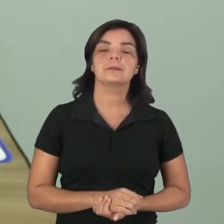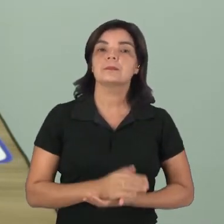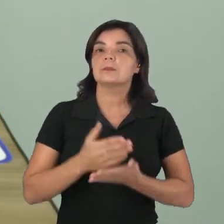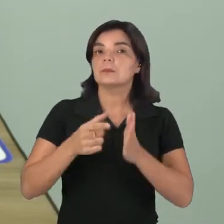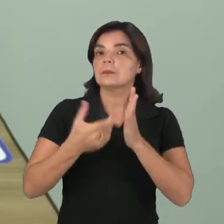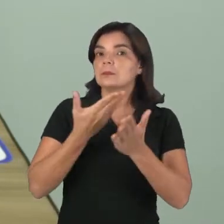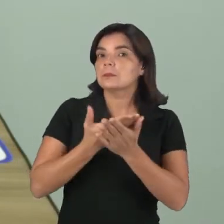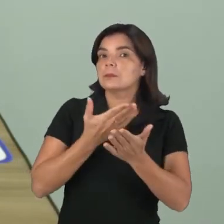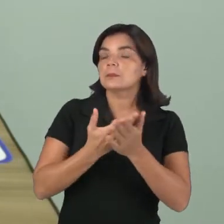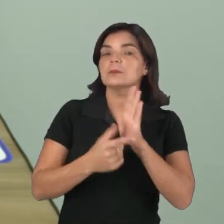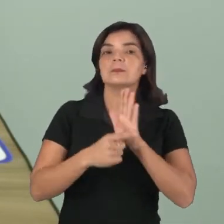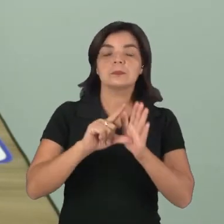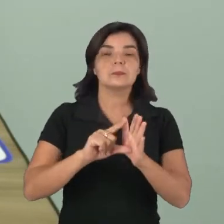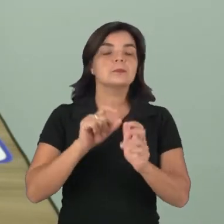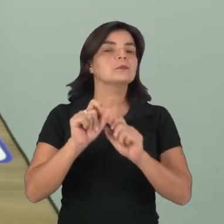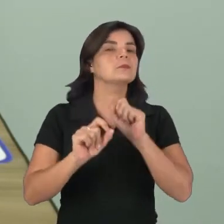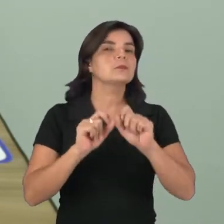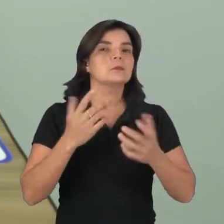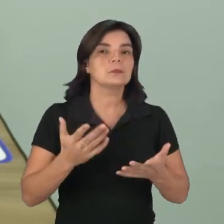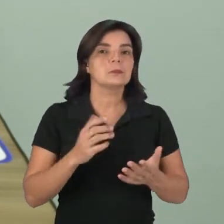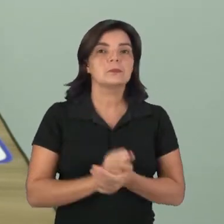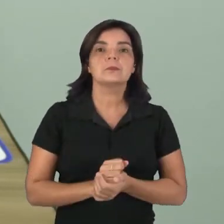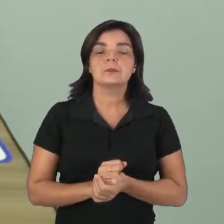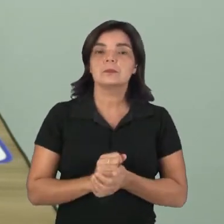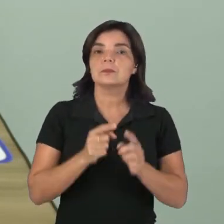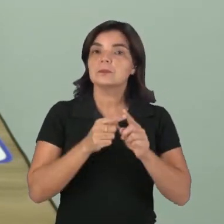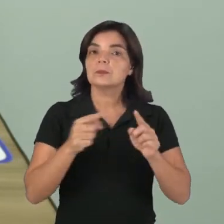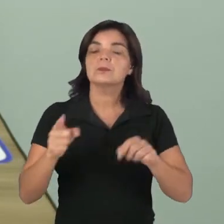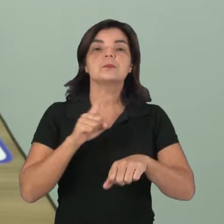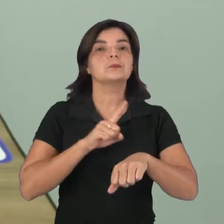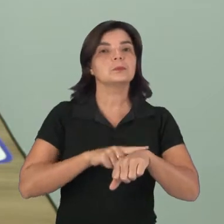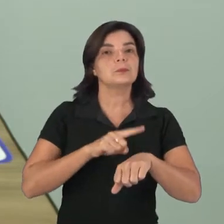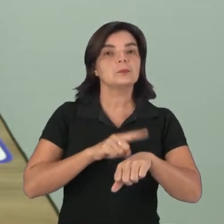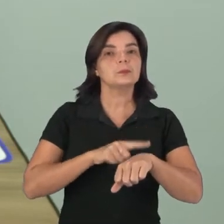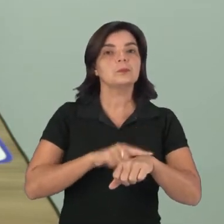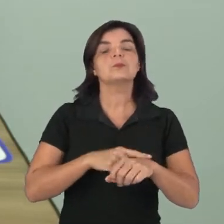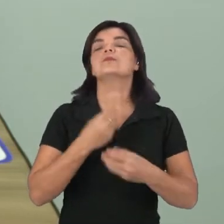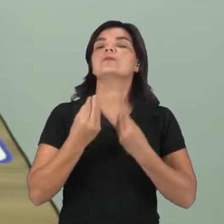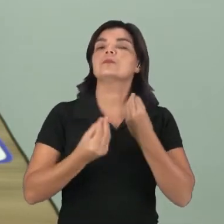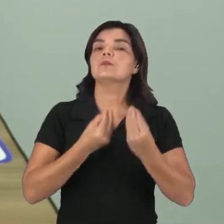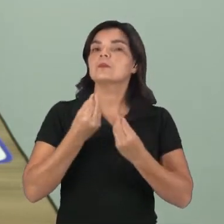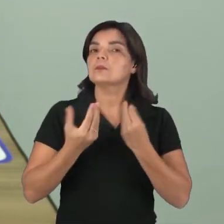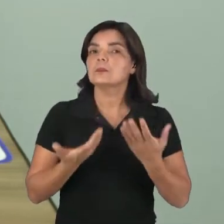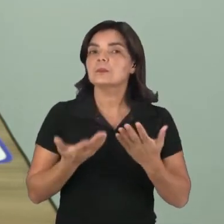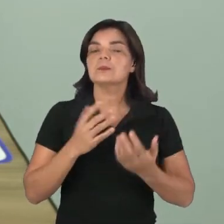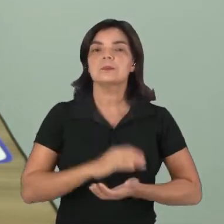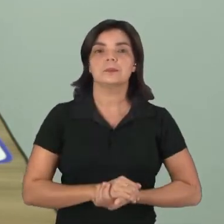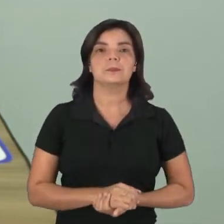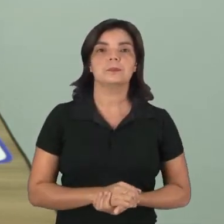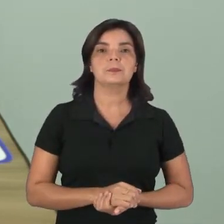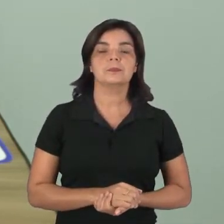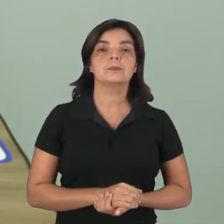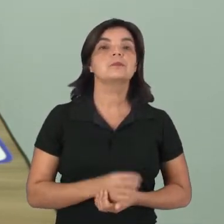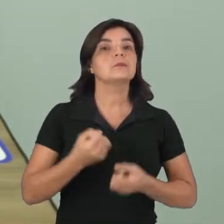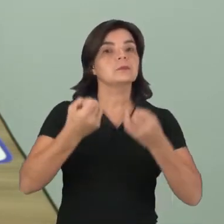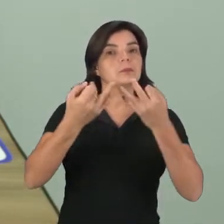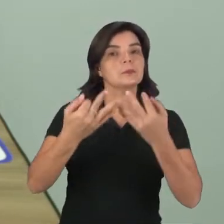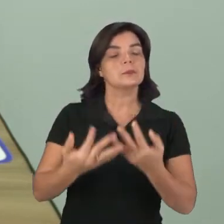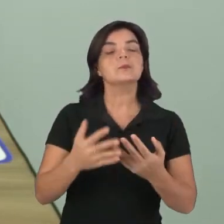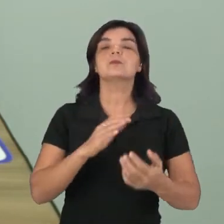em aulas anteriores Nós estudamos sobre a passagem do tempo como medir a passagem do tempo